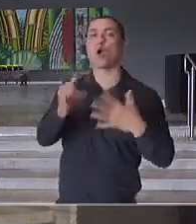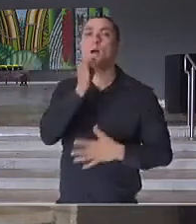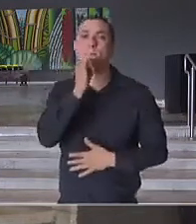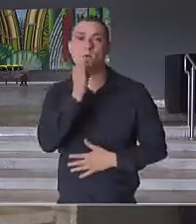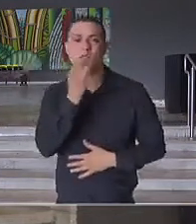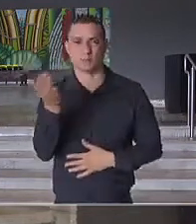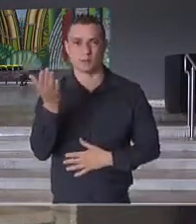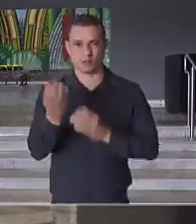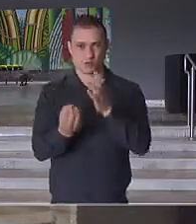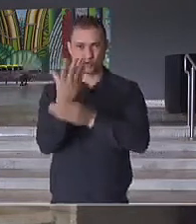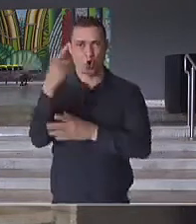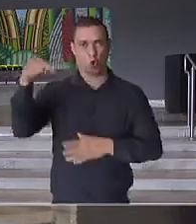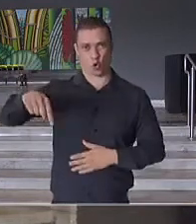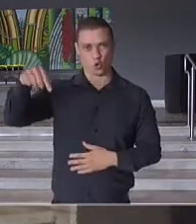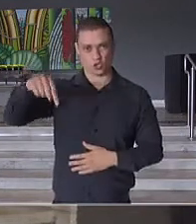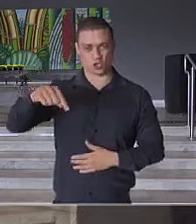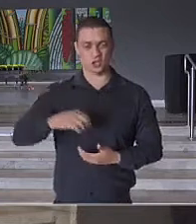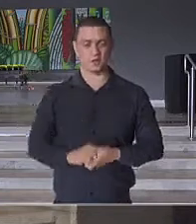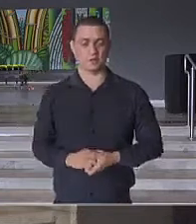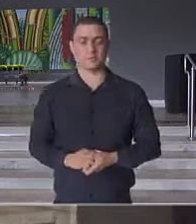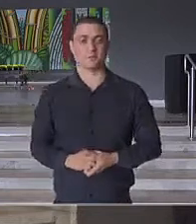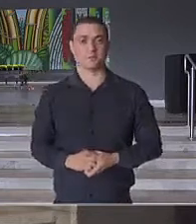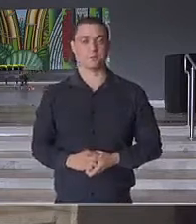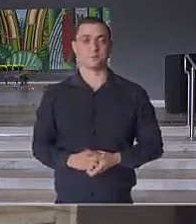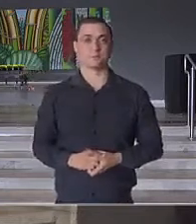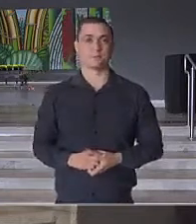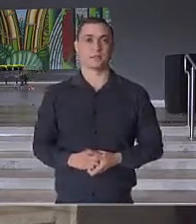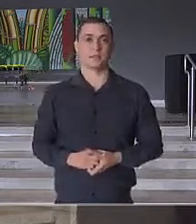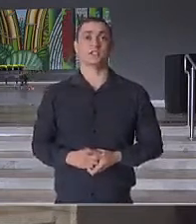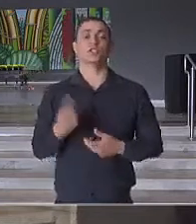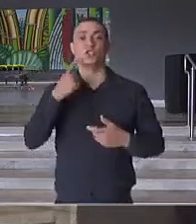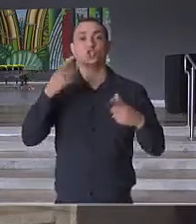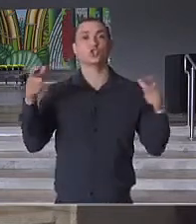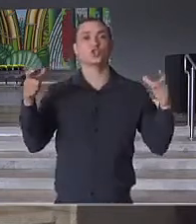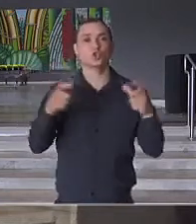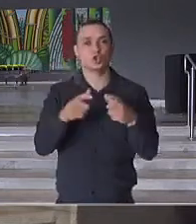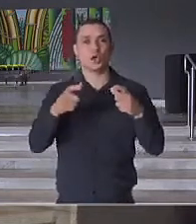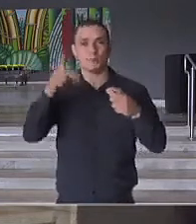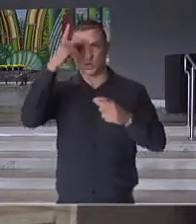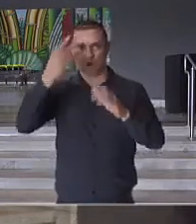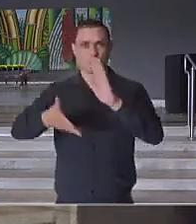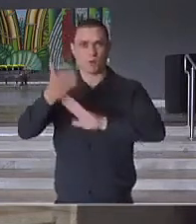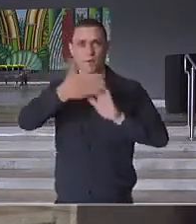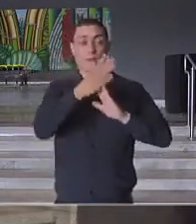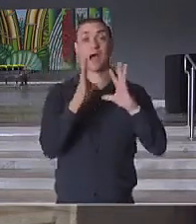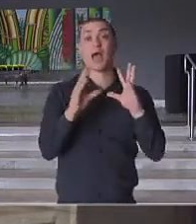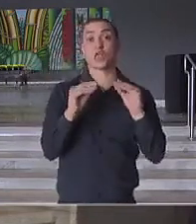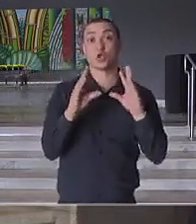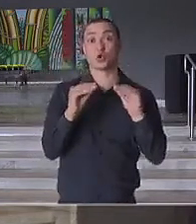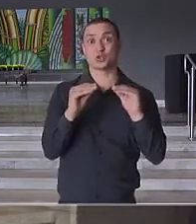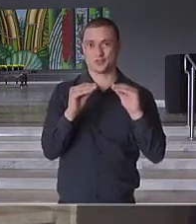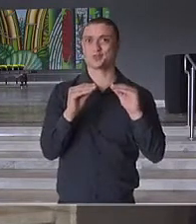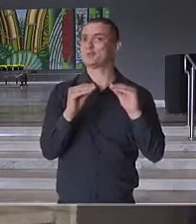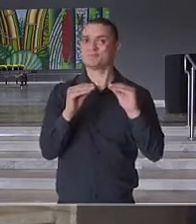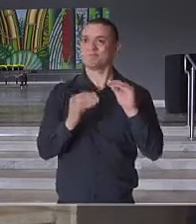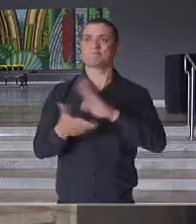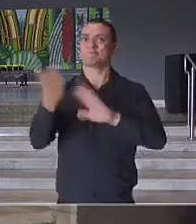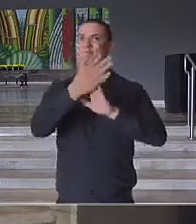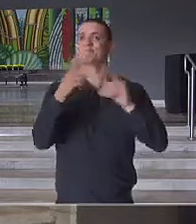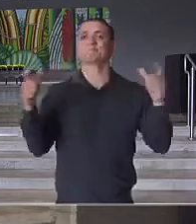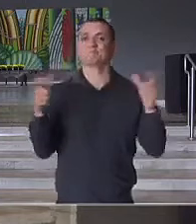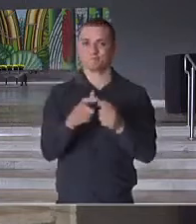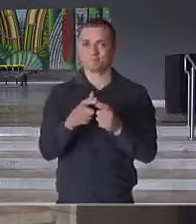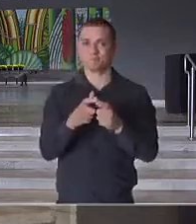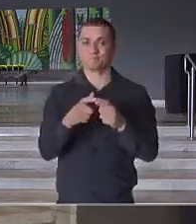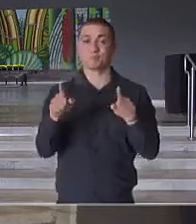sendo implementadas hoje, de redução da mobilidade das pessoas no horário noturno,